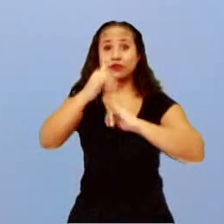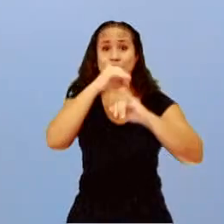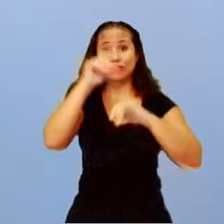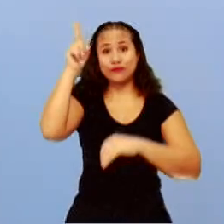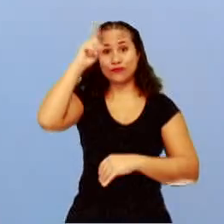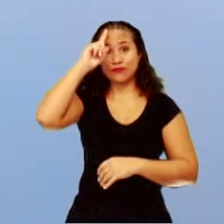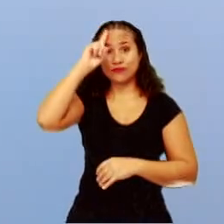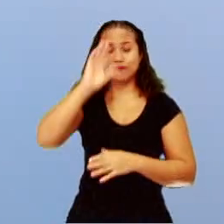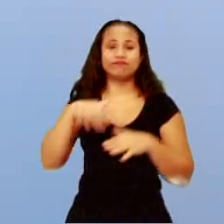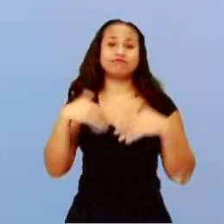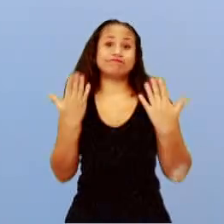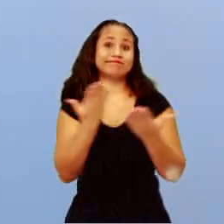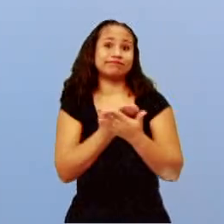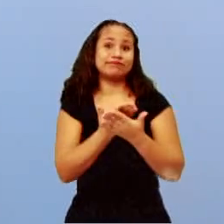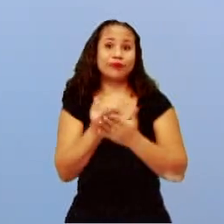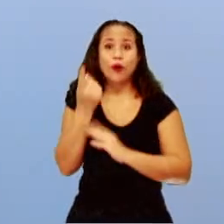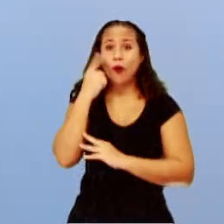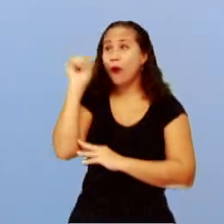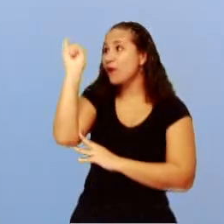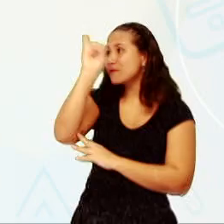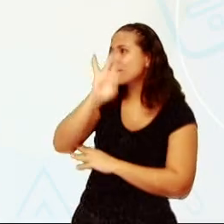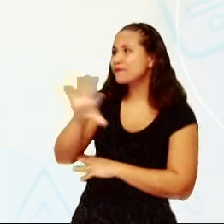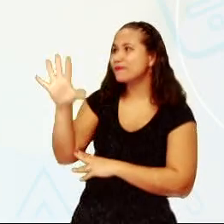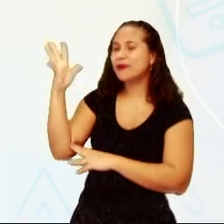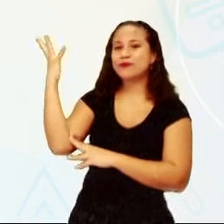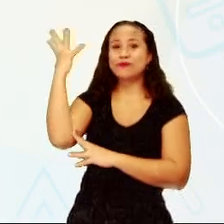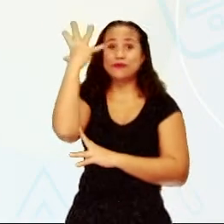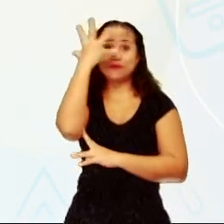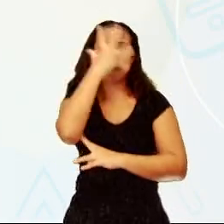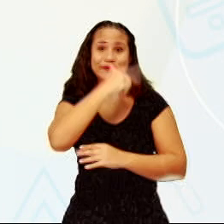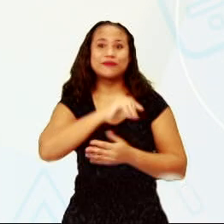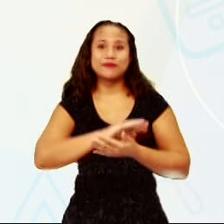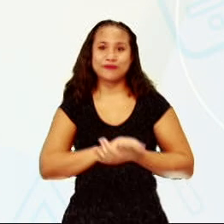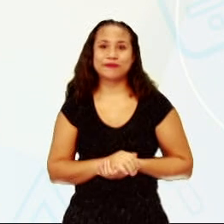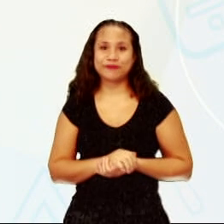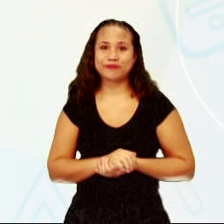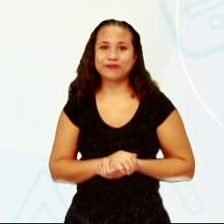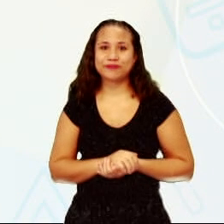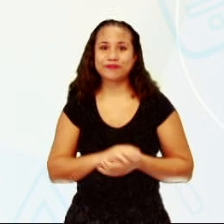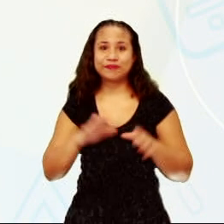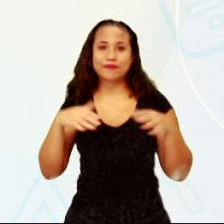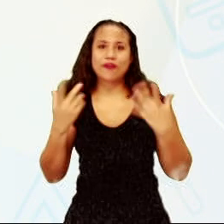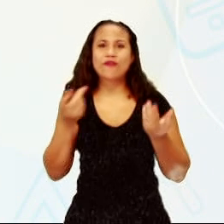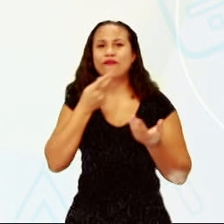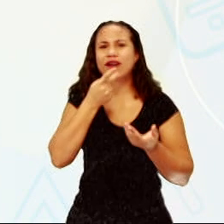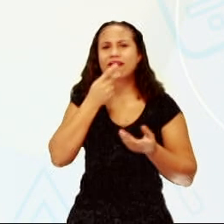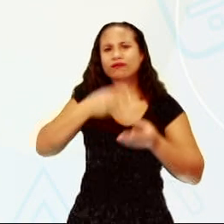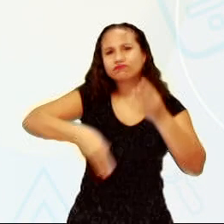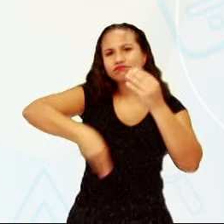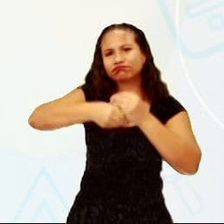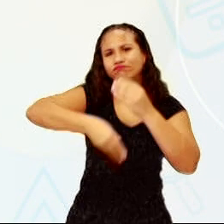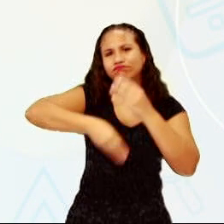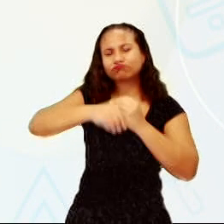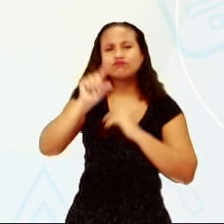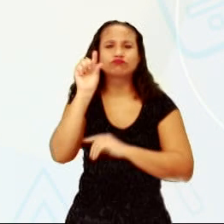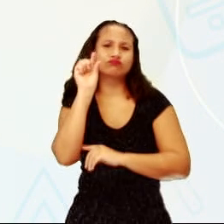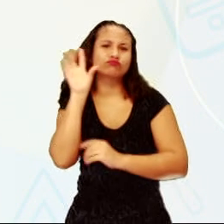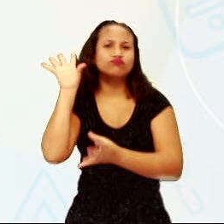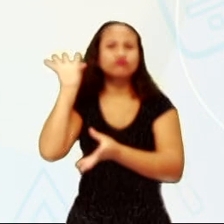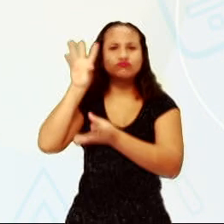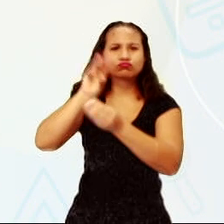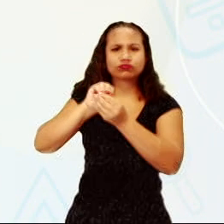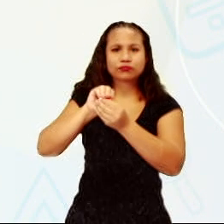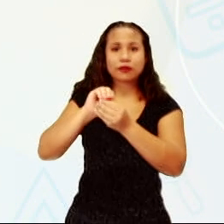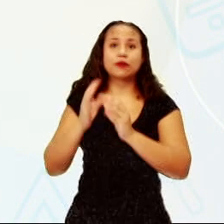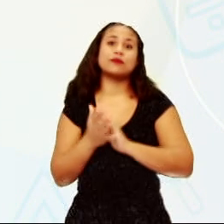lá? Olha só, gente, que símbolo bonito. Vamos falar um pouquinho sobre a matéria e a